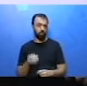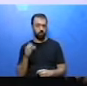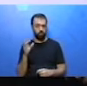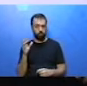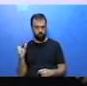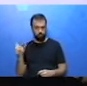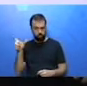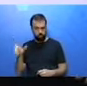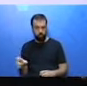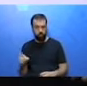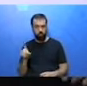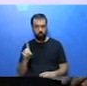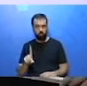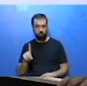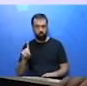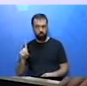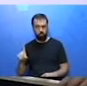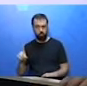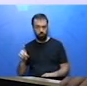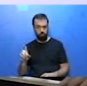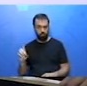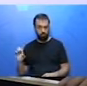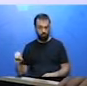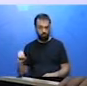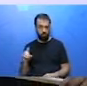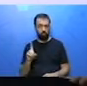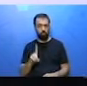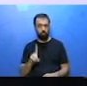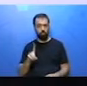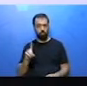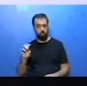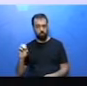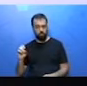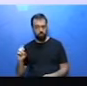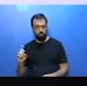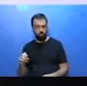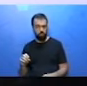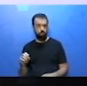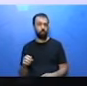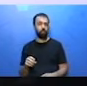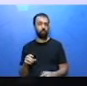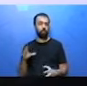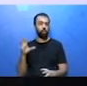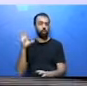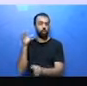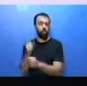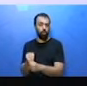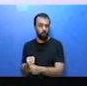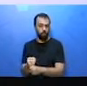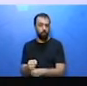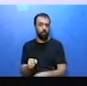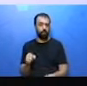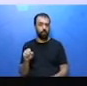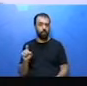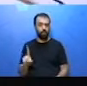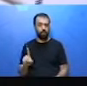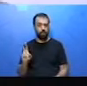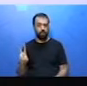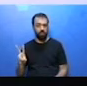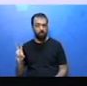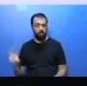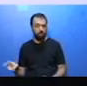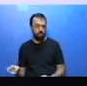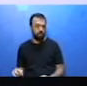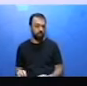mas 10/110 mais 10 120 mais dois 122 então quem pow pow